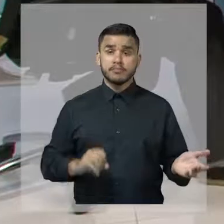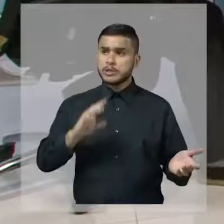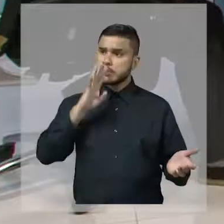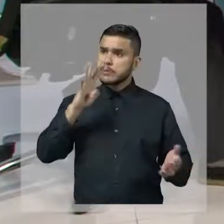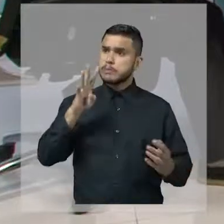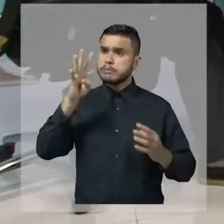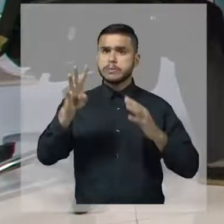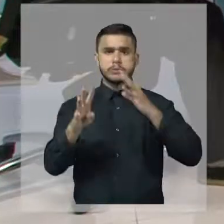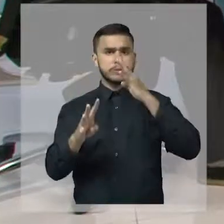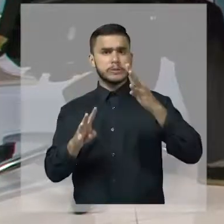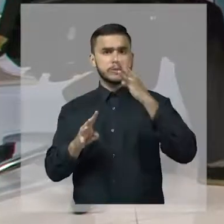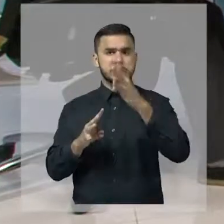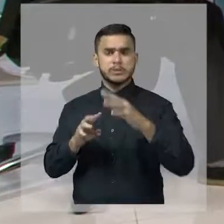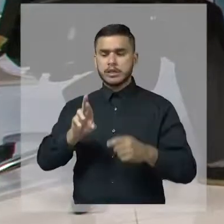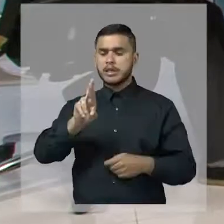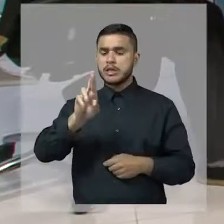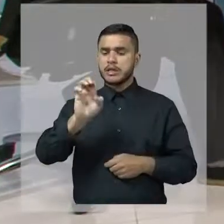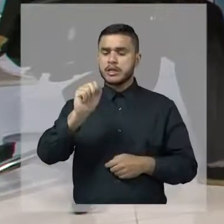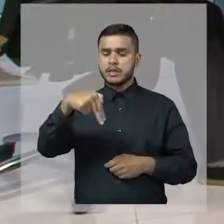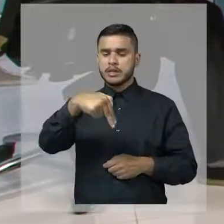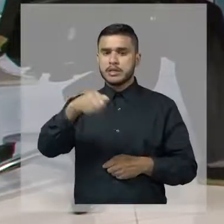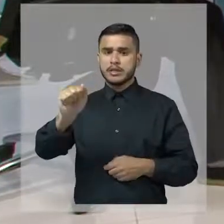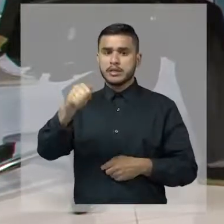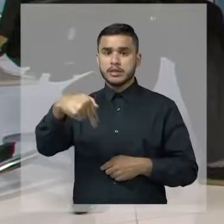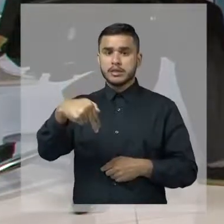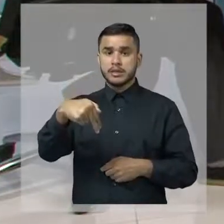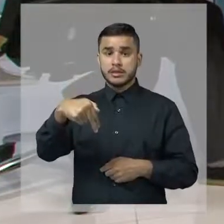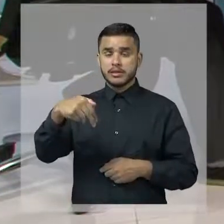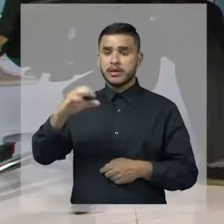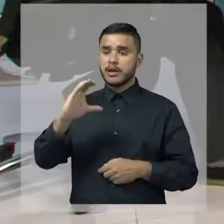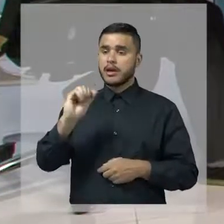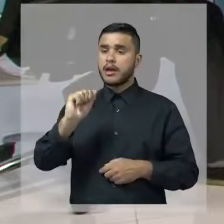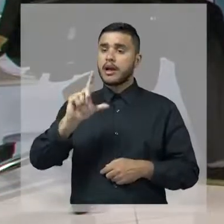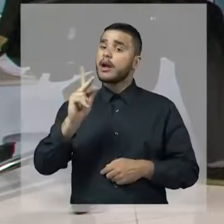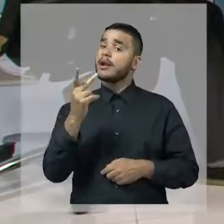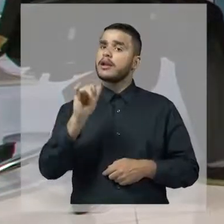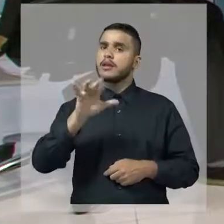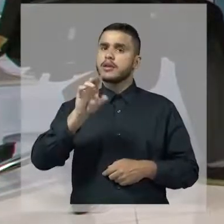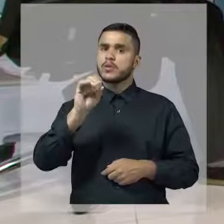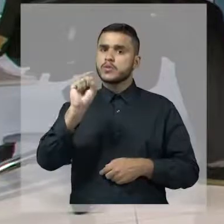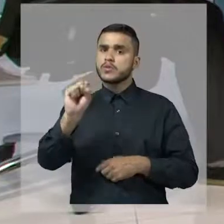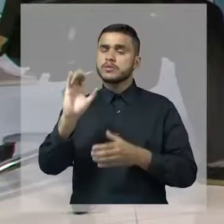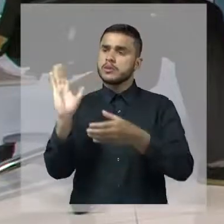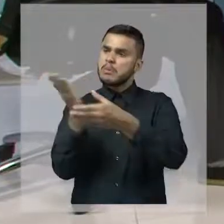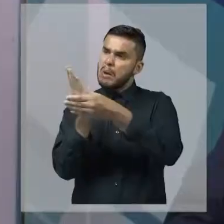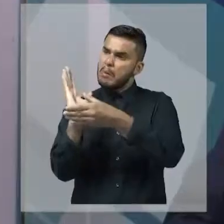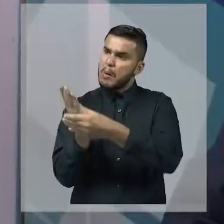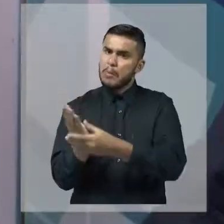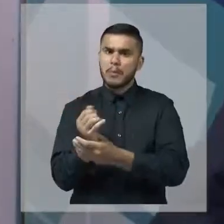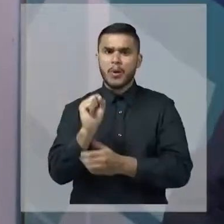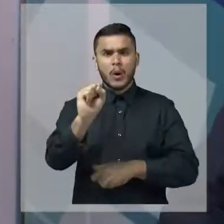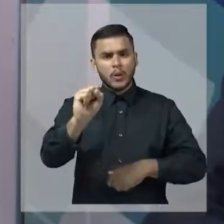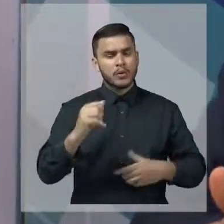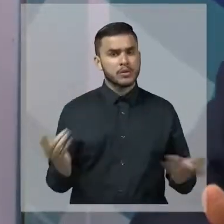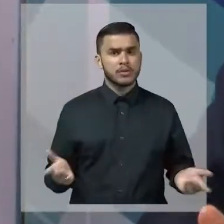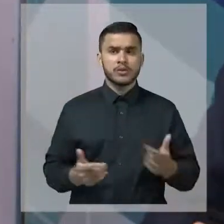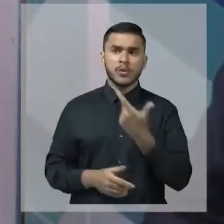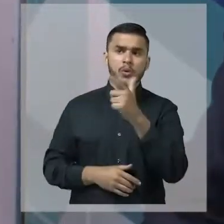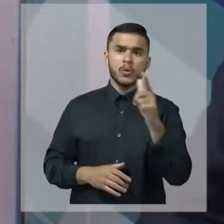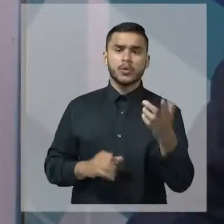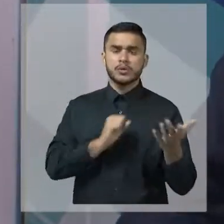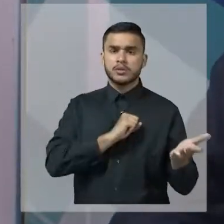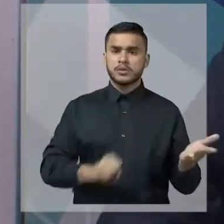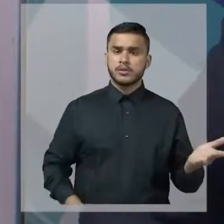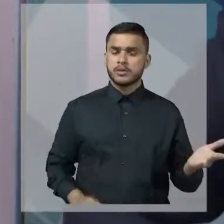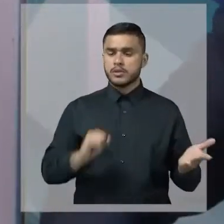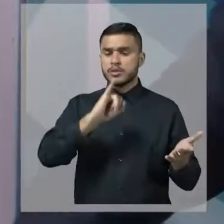São vários. Renan Calheiros, por exemplo, o senador Renan Calheiros, tem mais de 8 processos. Senador Jader Barbalho, quando completou 70